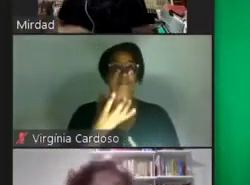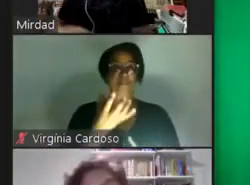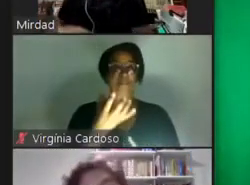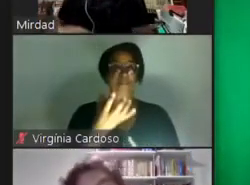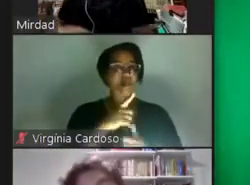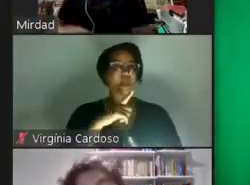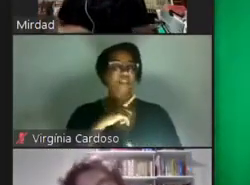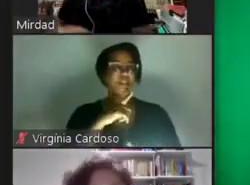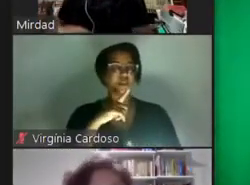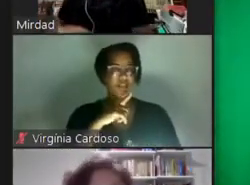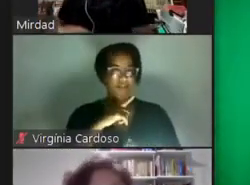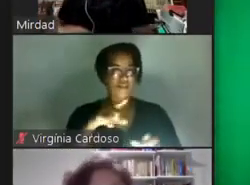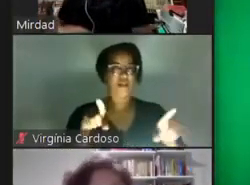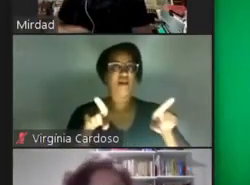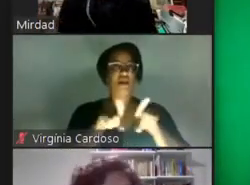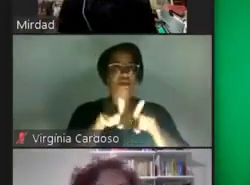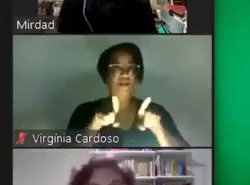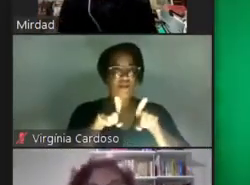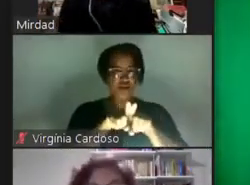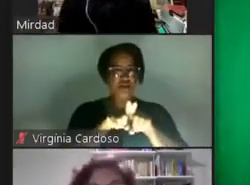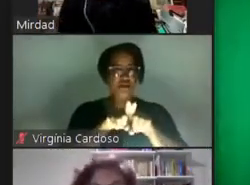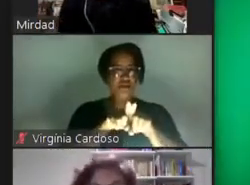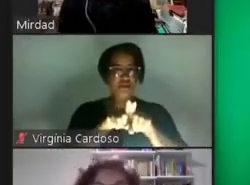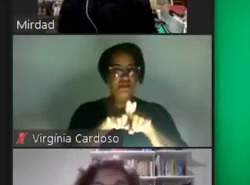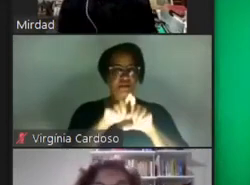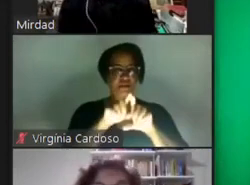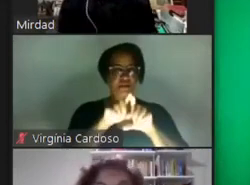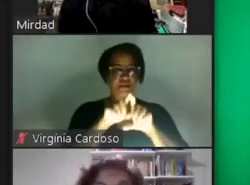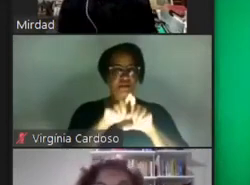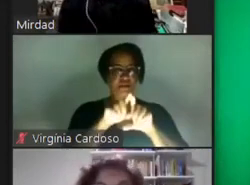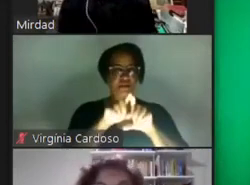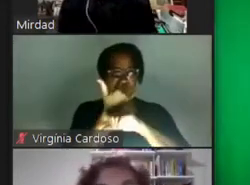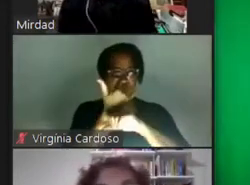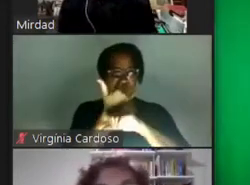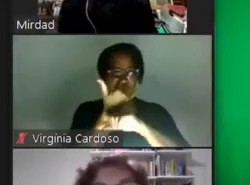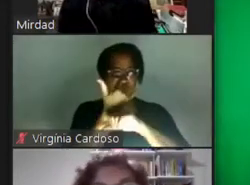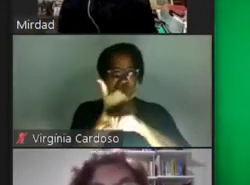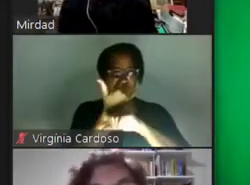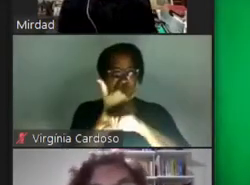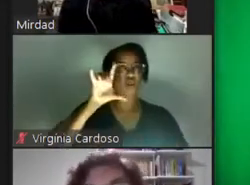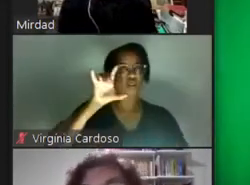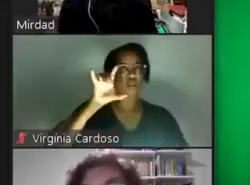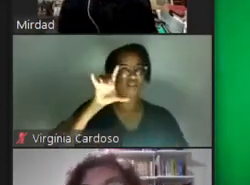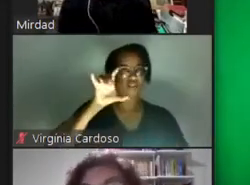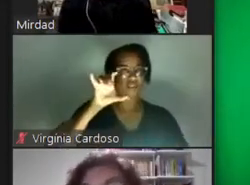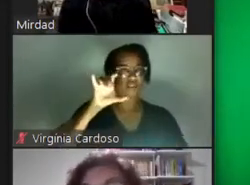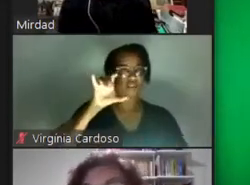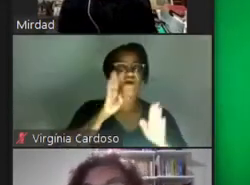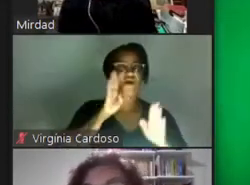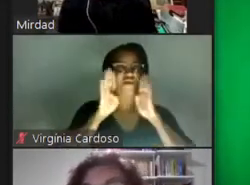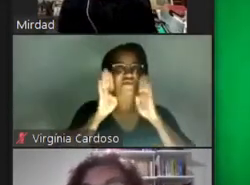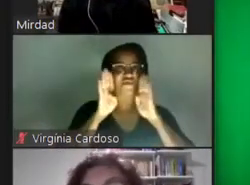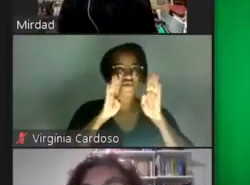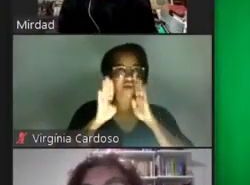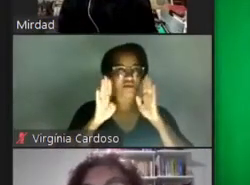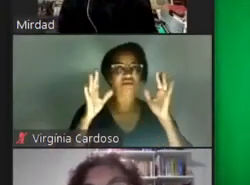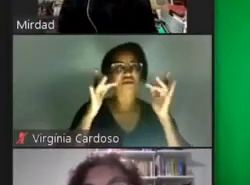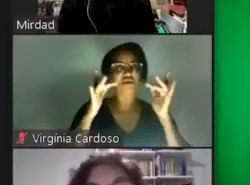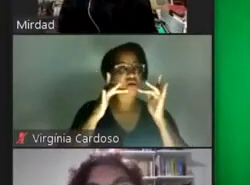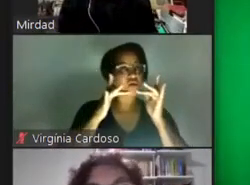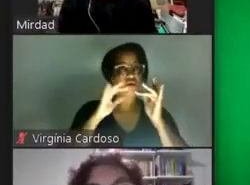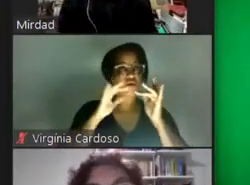tem o nosso canal do YouTube, tem o Instagram, tem Facebook, é só entrar em contato e a